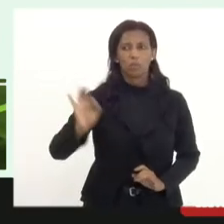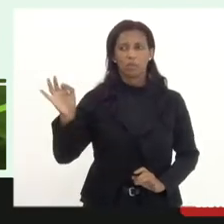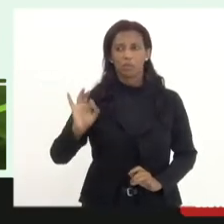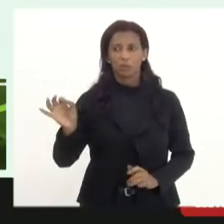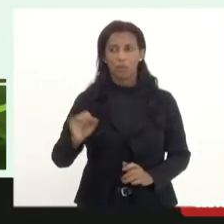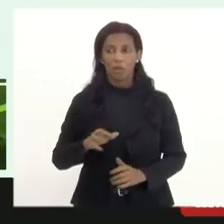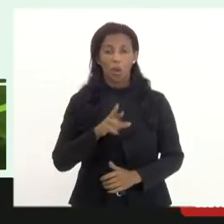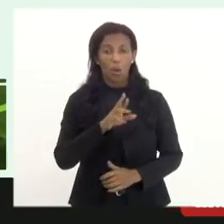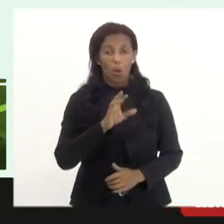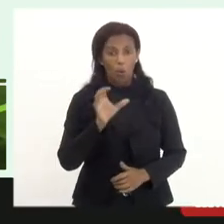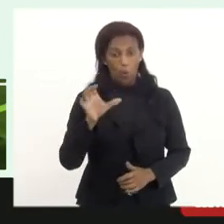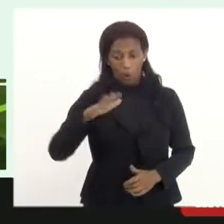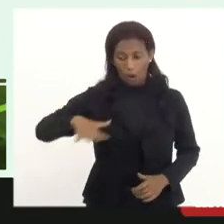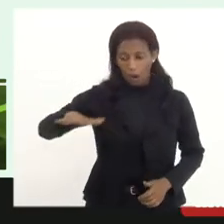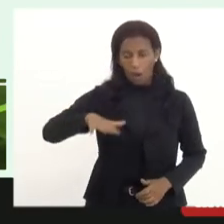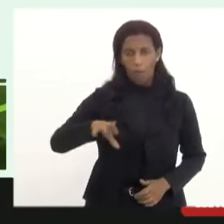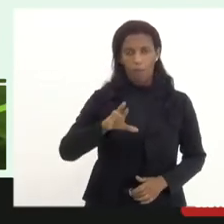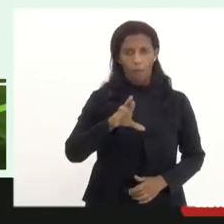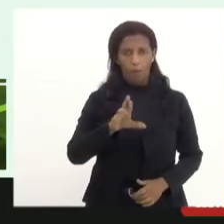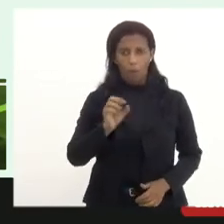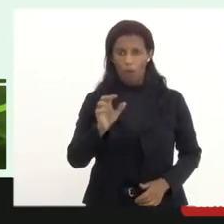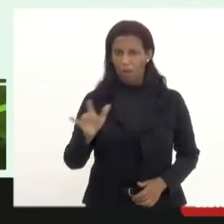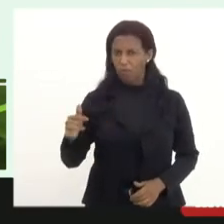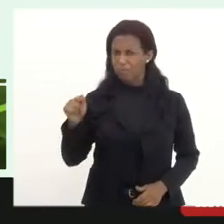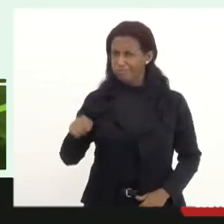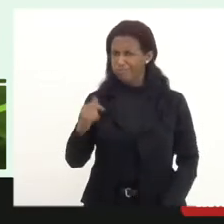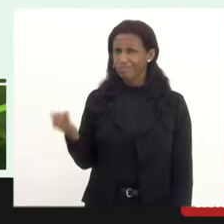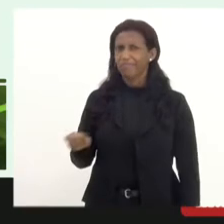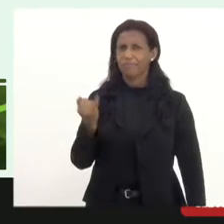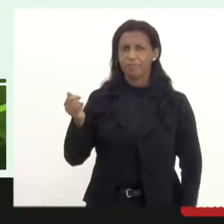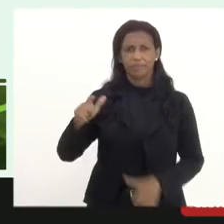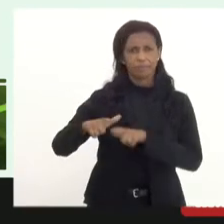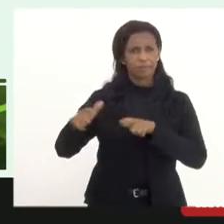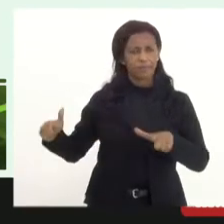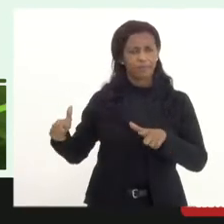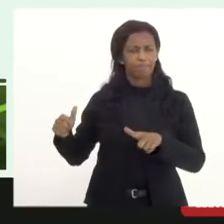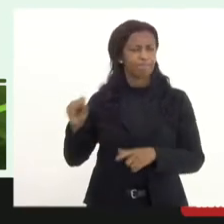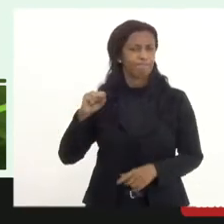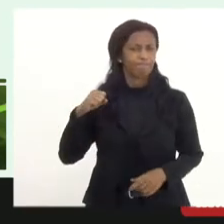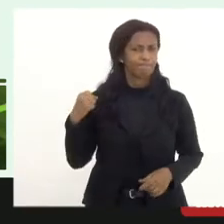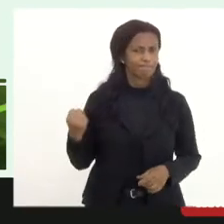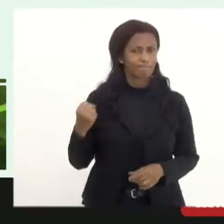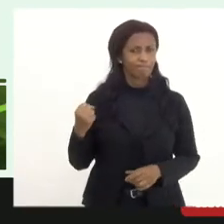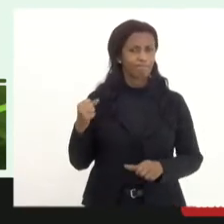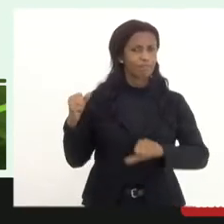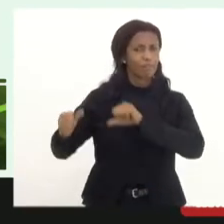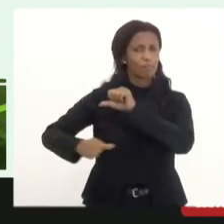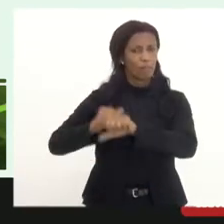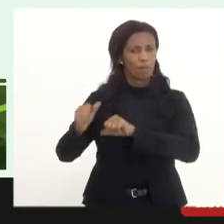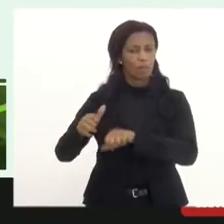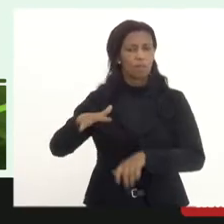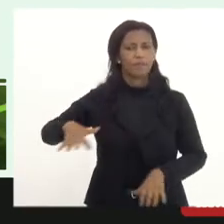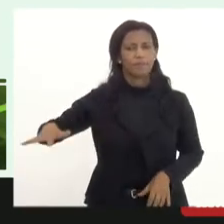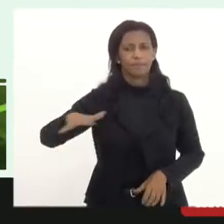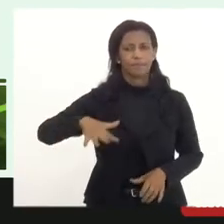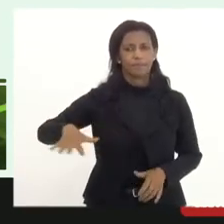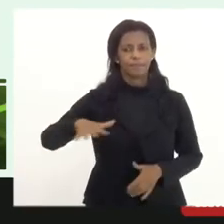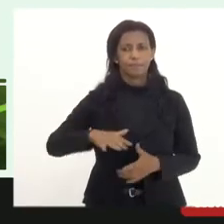campo de Roncador, é um aumento significante no potencial de recuperação do campo.